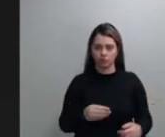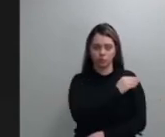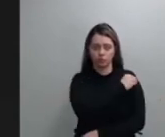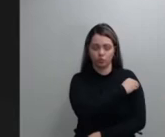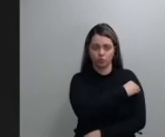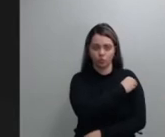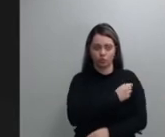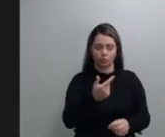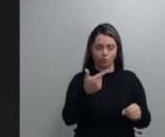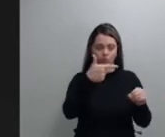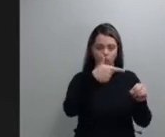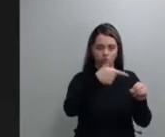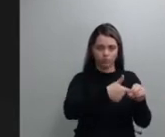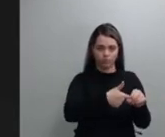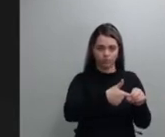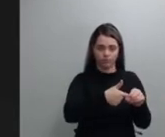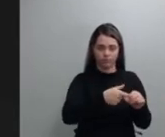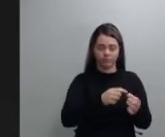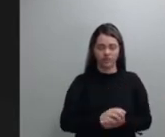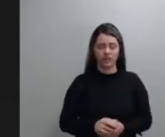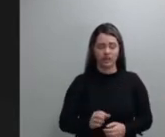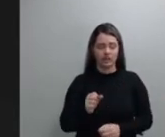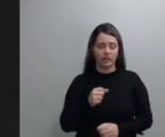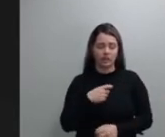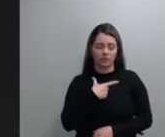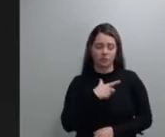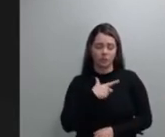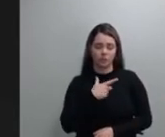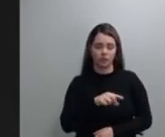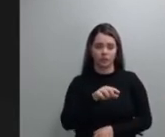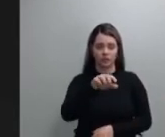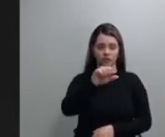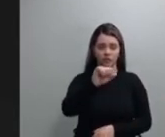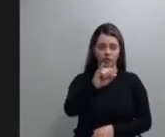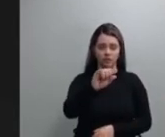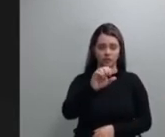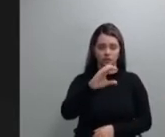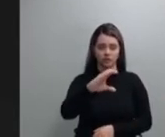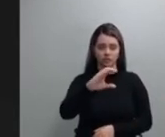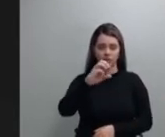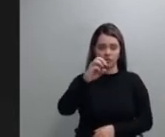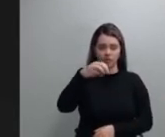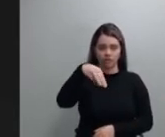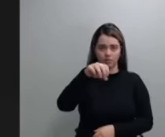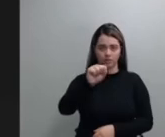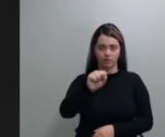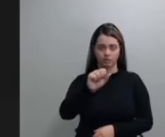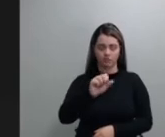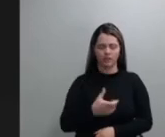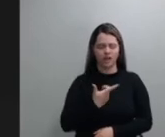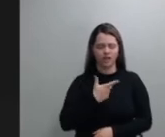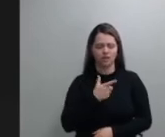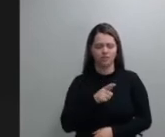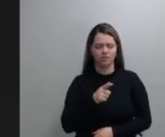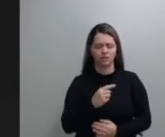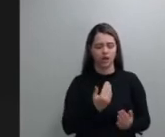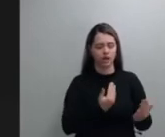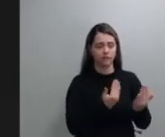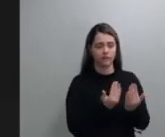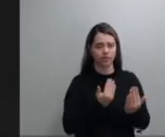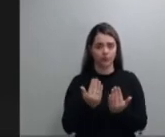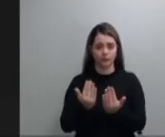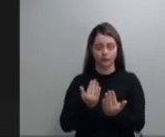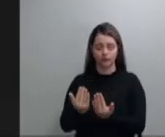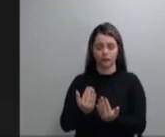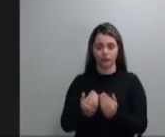sem a incidência do ICMS não tendo o tribunal feito referência às indicadas alegações